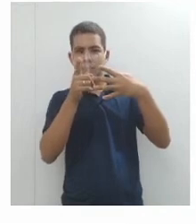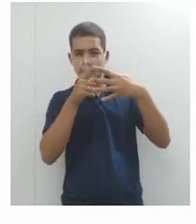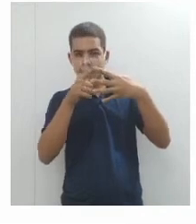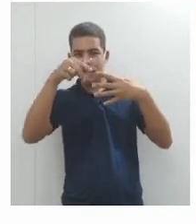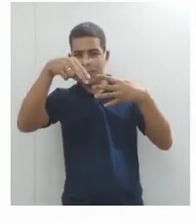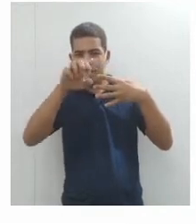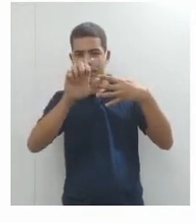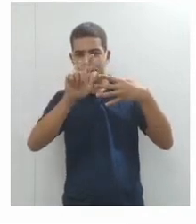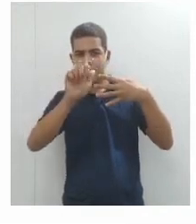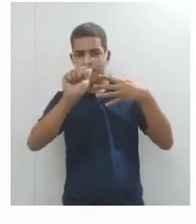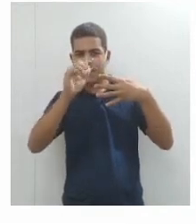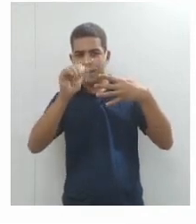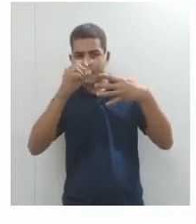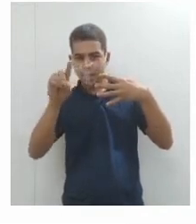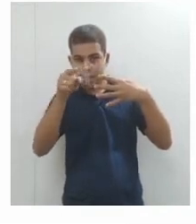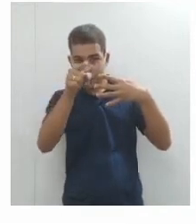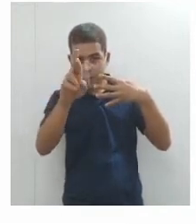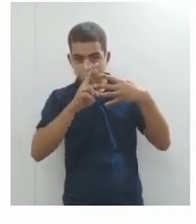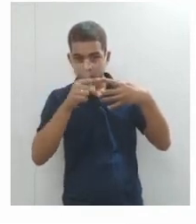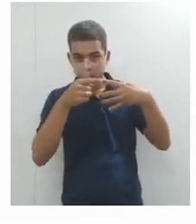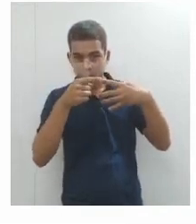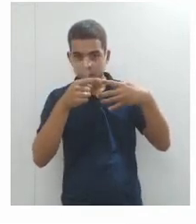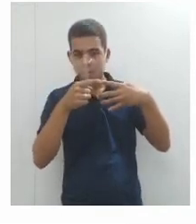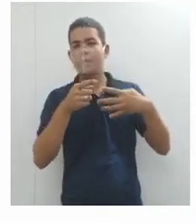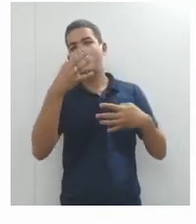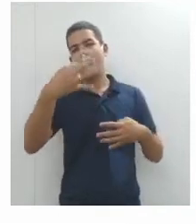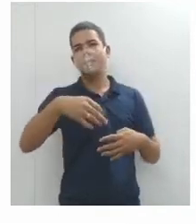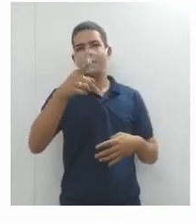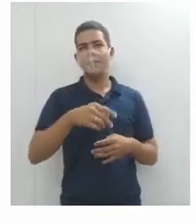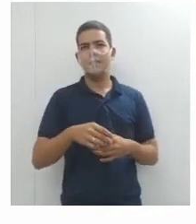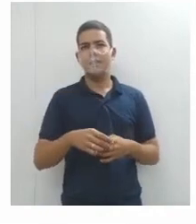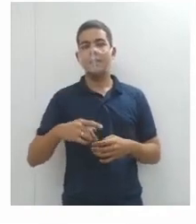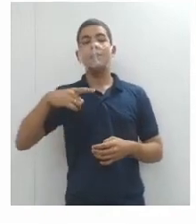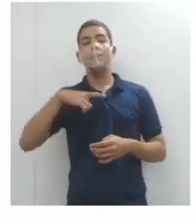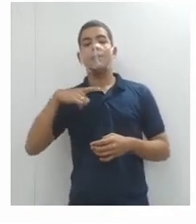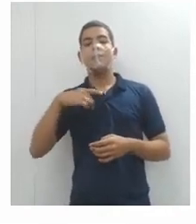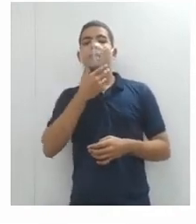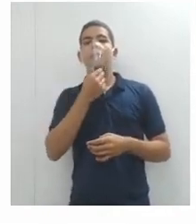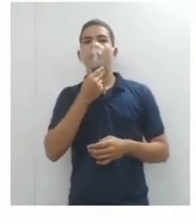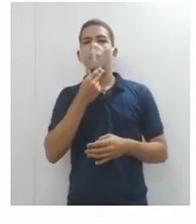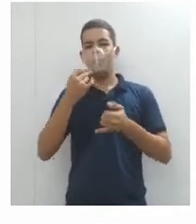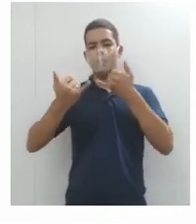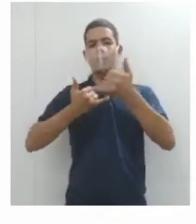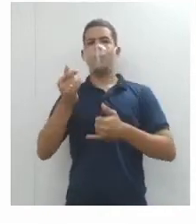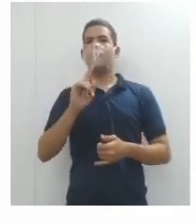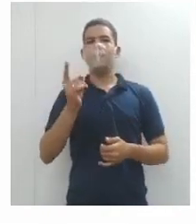negação, você acertou. Não se divertiu. Houve uma negação da ação de se divertir.